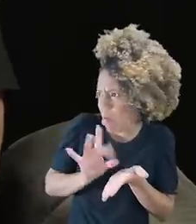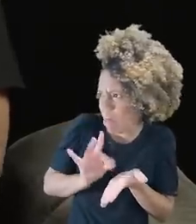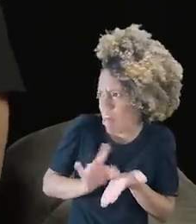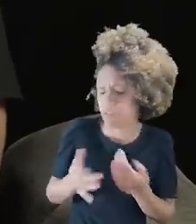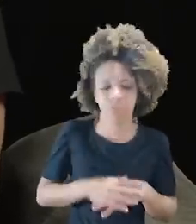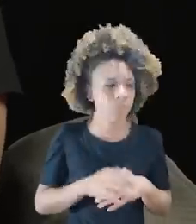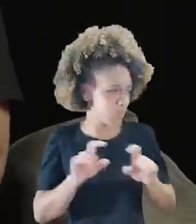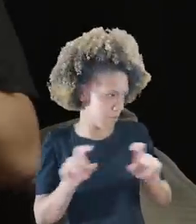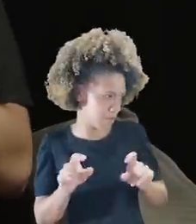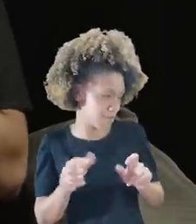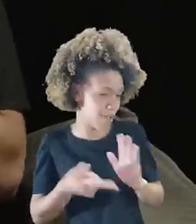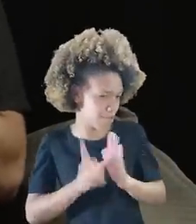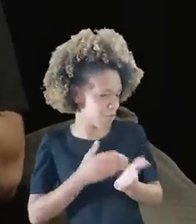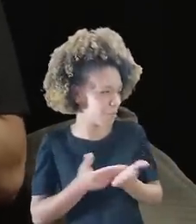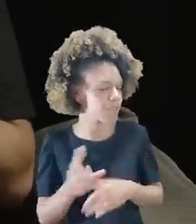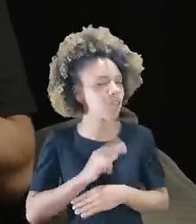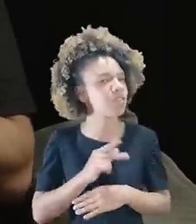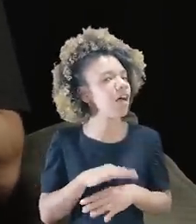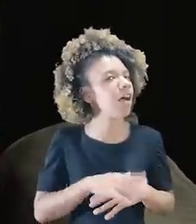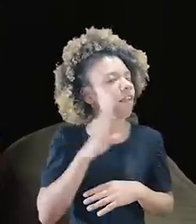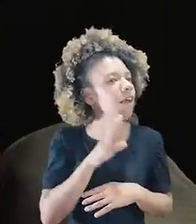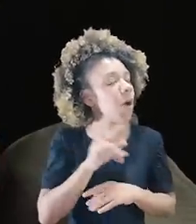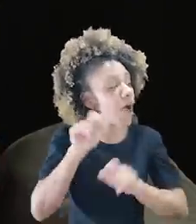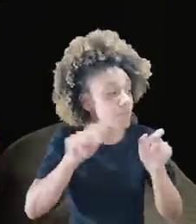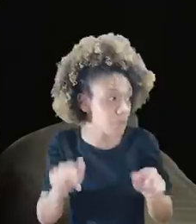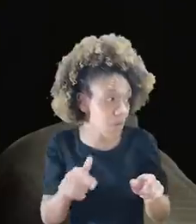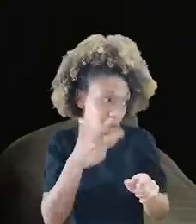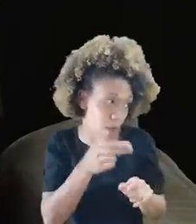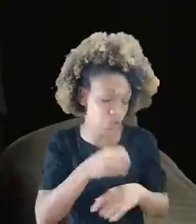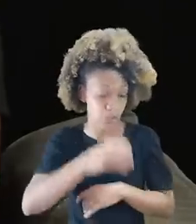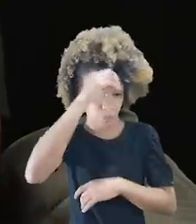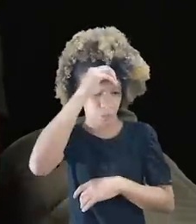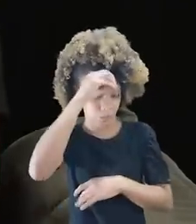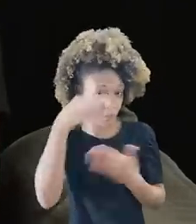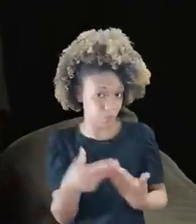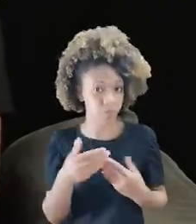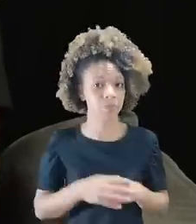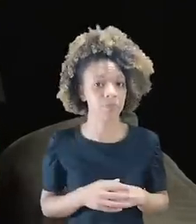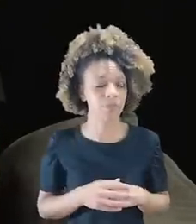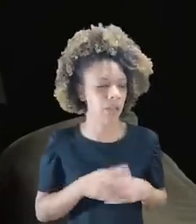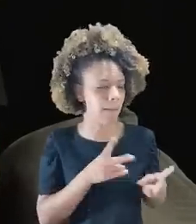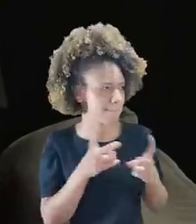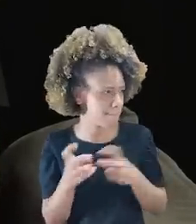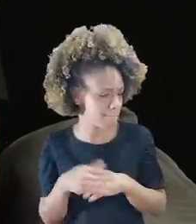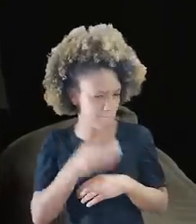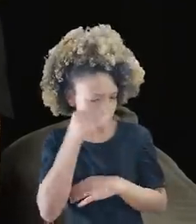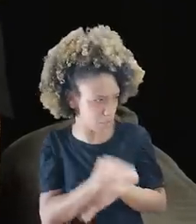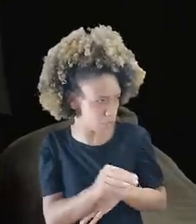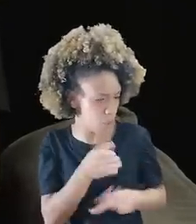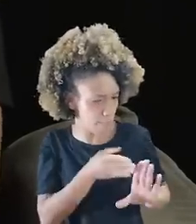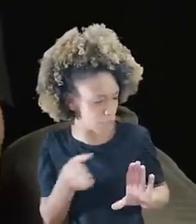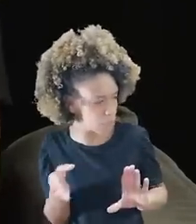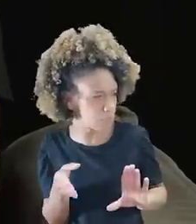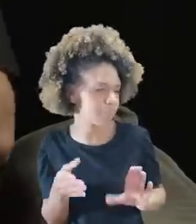né ah Fulano é ignorante a pessoa não quer ser ignorante só que assim há uma necessidade de você ignorar certas coisas há uma necessidade de você não querer saber